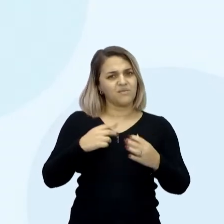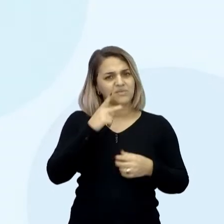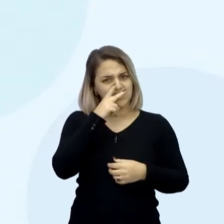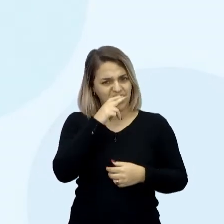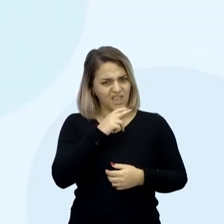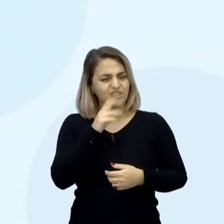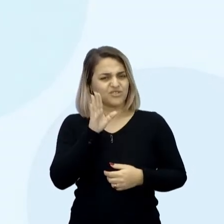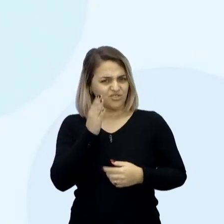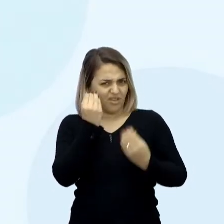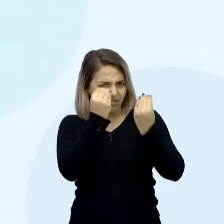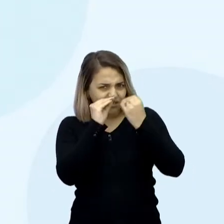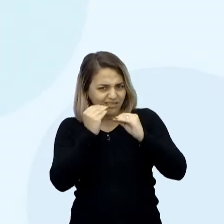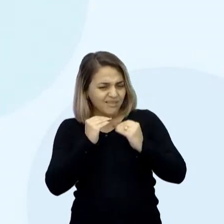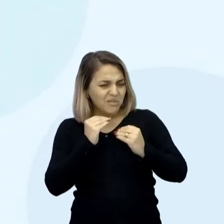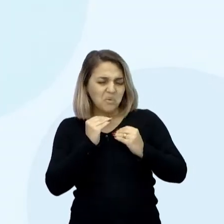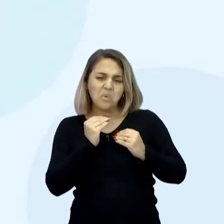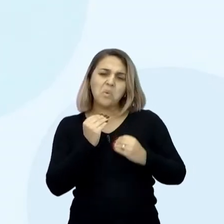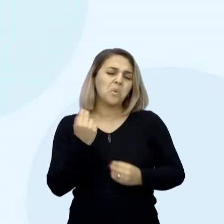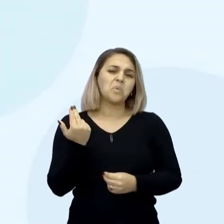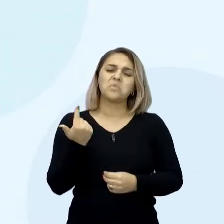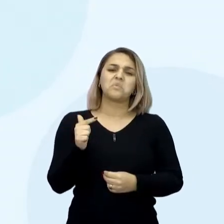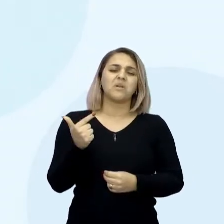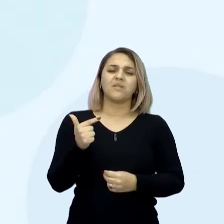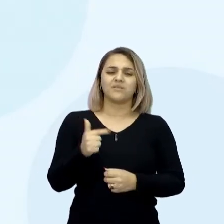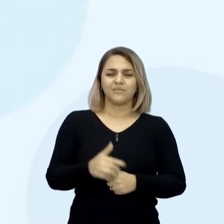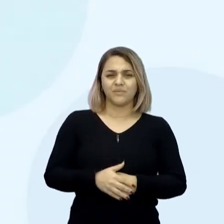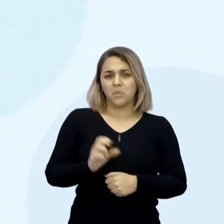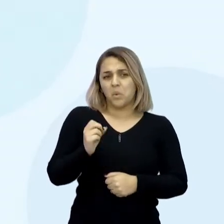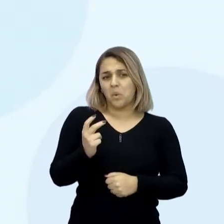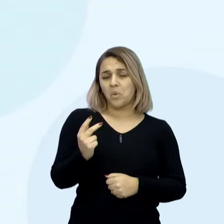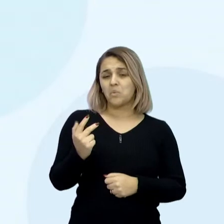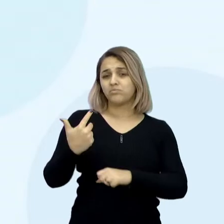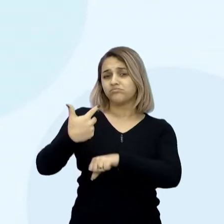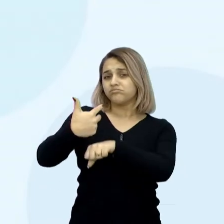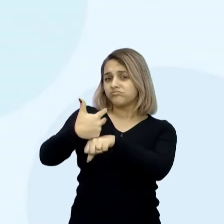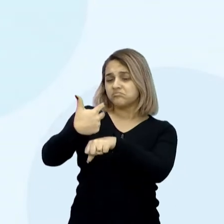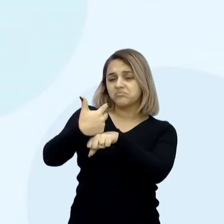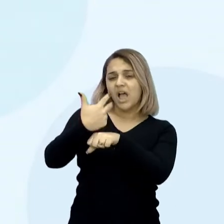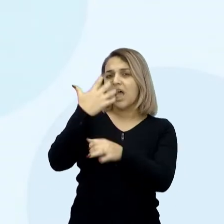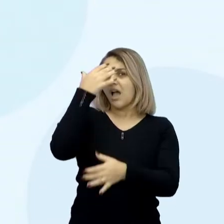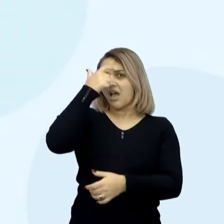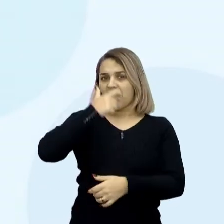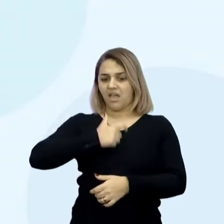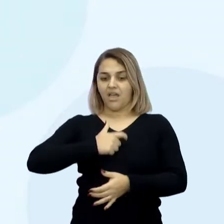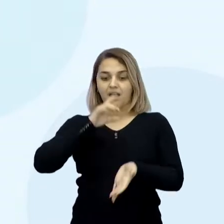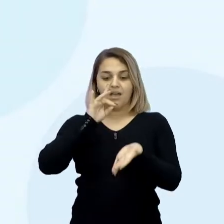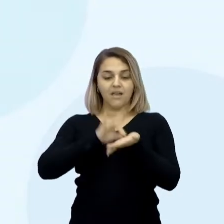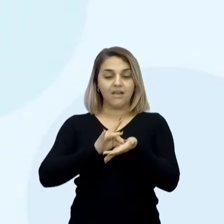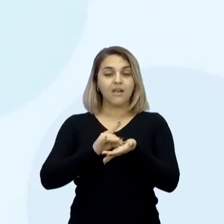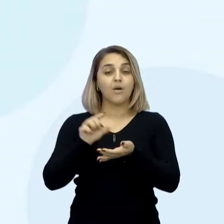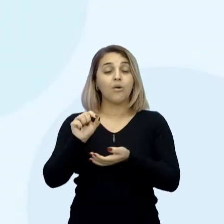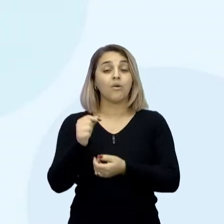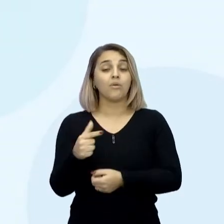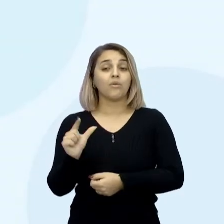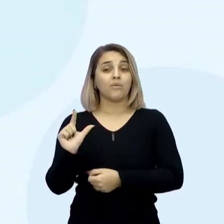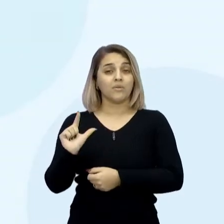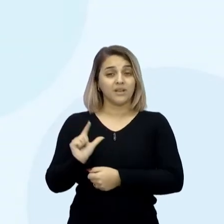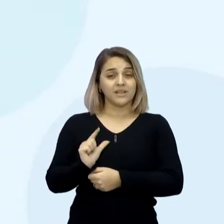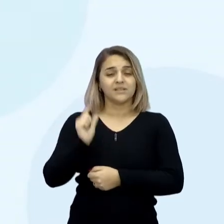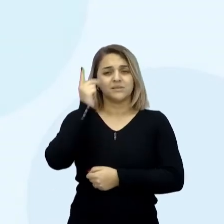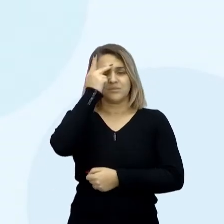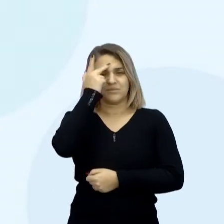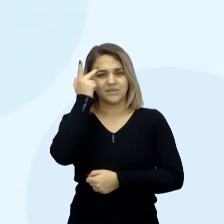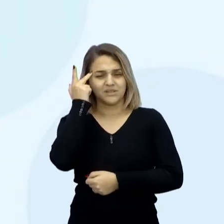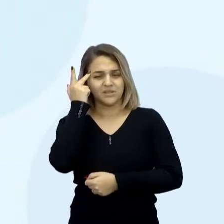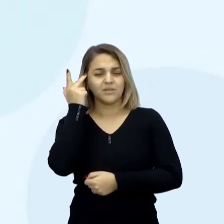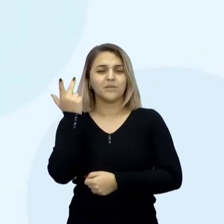ele estava maquiado ou era uma imagem mais realista? Ou da anterior, das personagens que estavam trabalhando com as competências